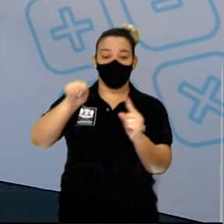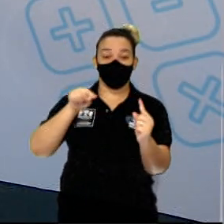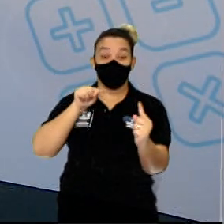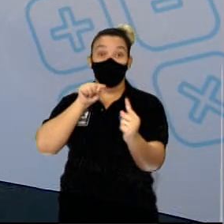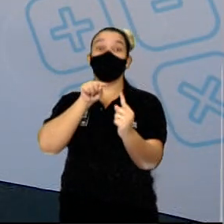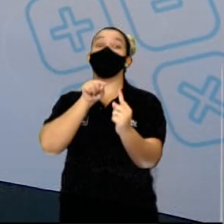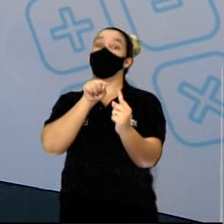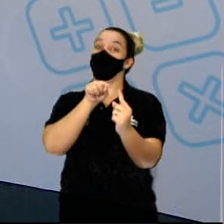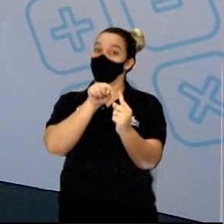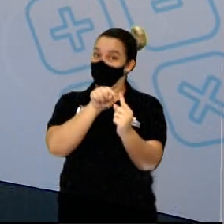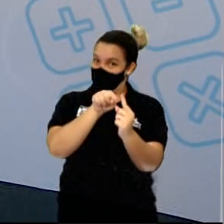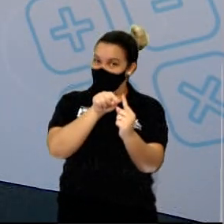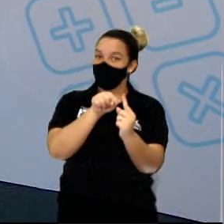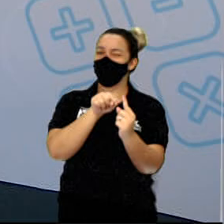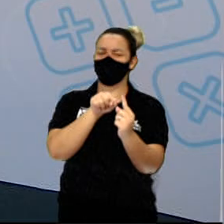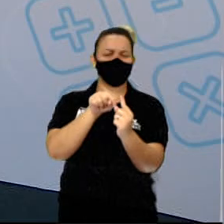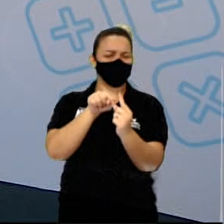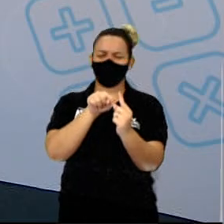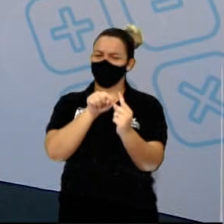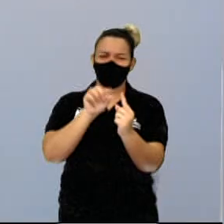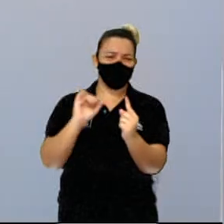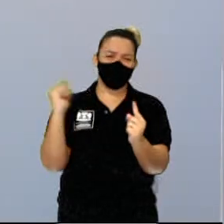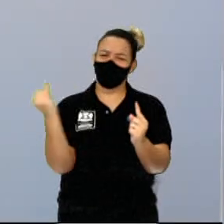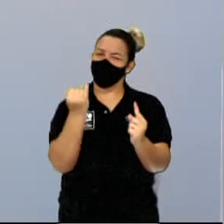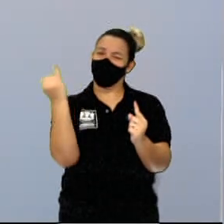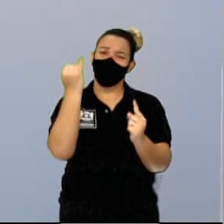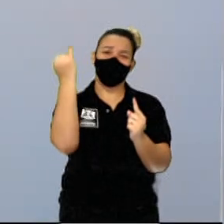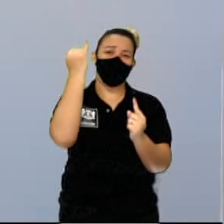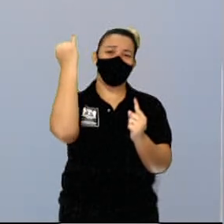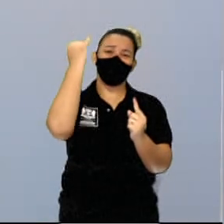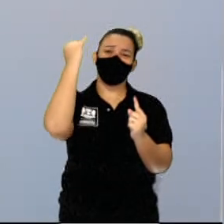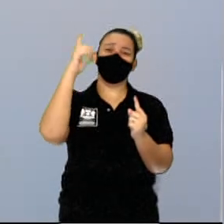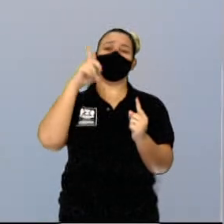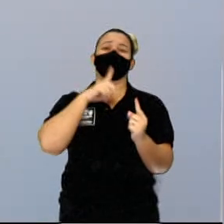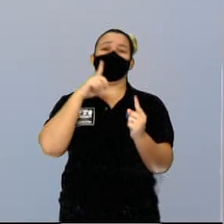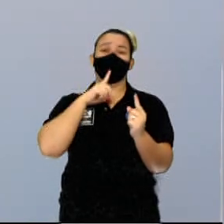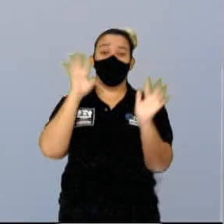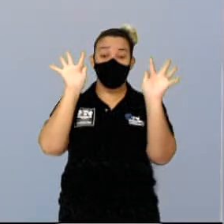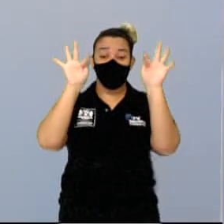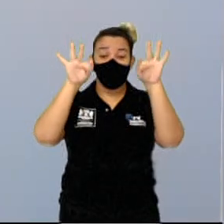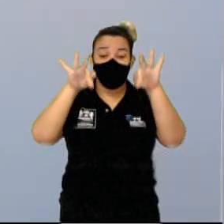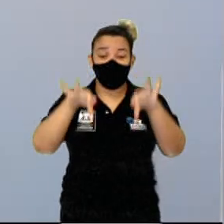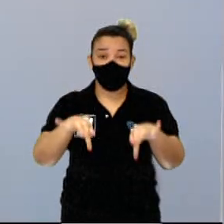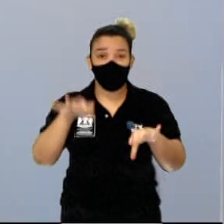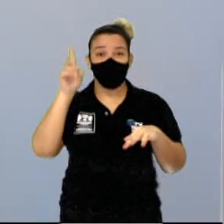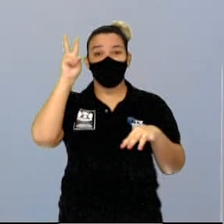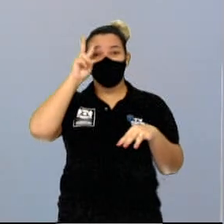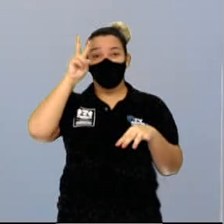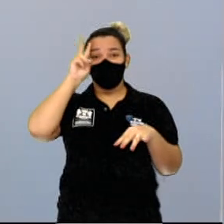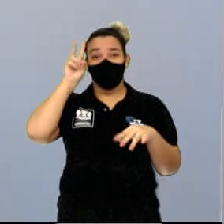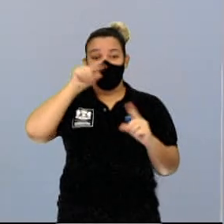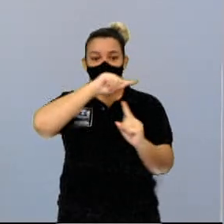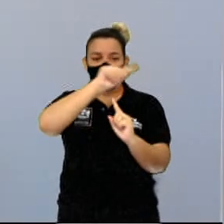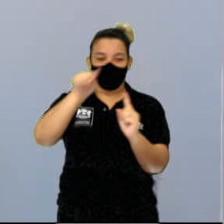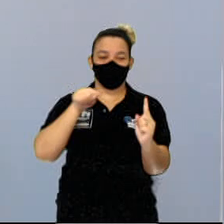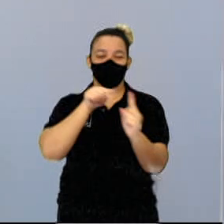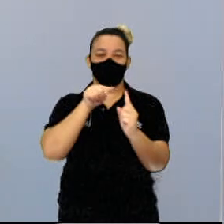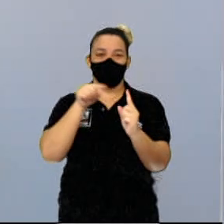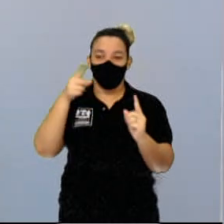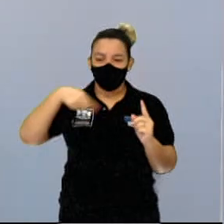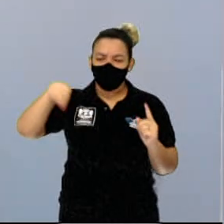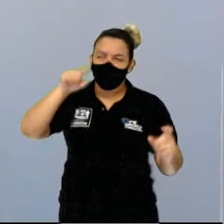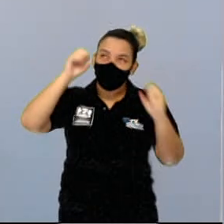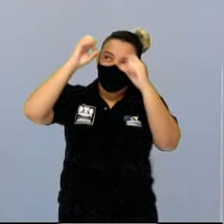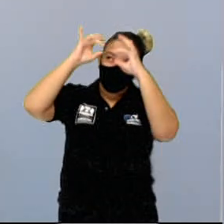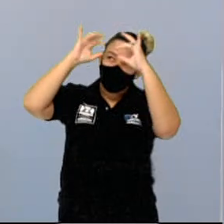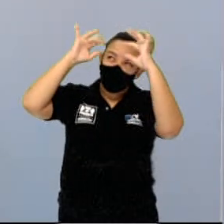pode faltar na fábula, ela é marcante nesse gênero, está sempre presente no final da história, trazendo uma reflexão.